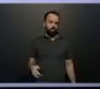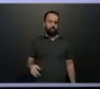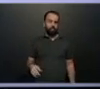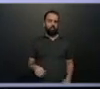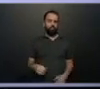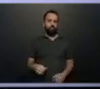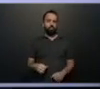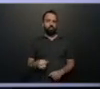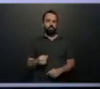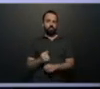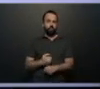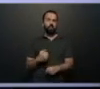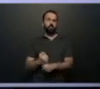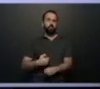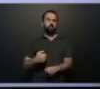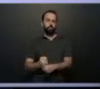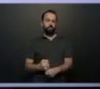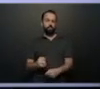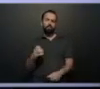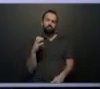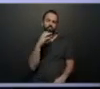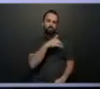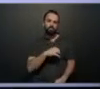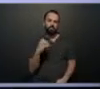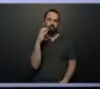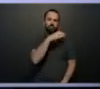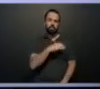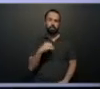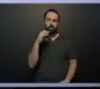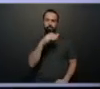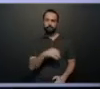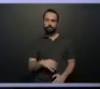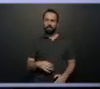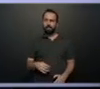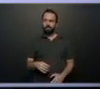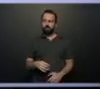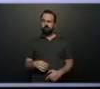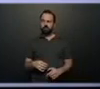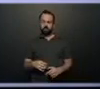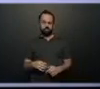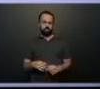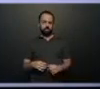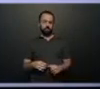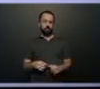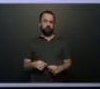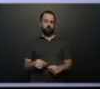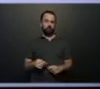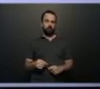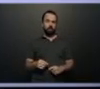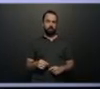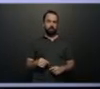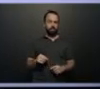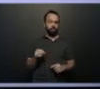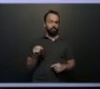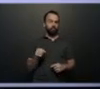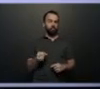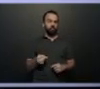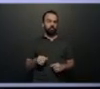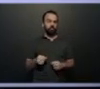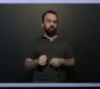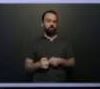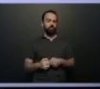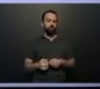menor, a gerar um novo tipo de resíduo, que é o lixo industrial. Com